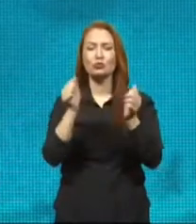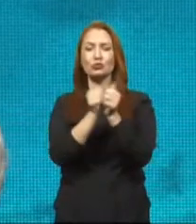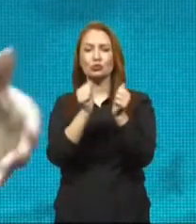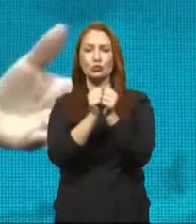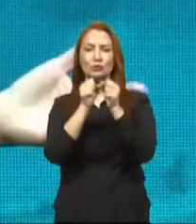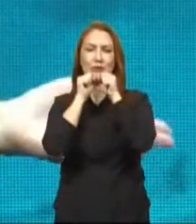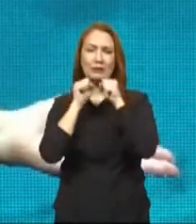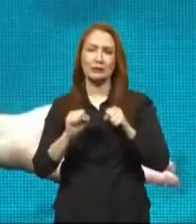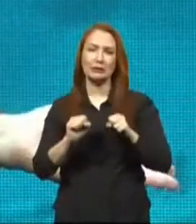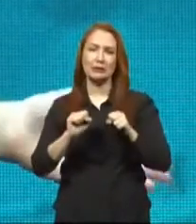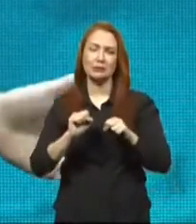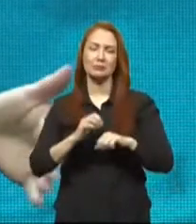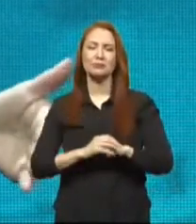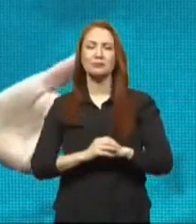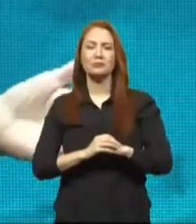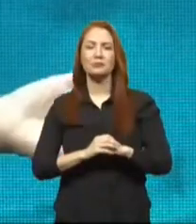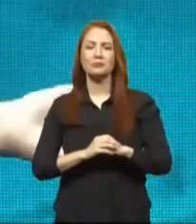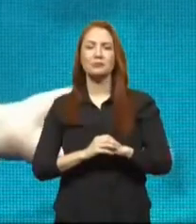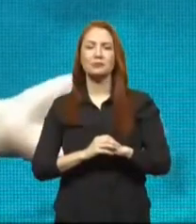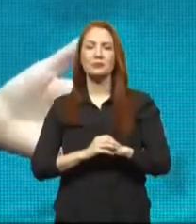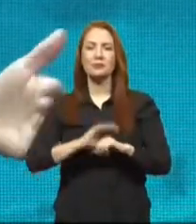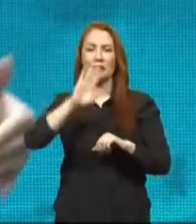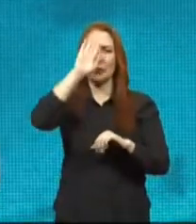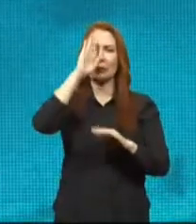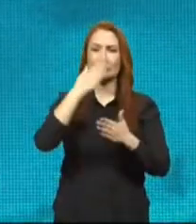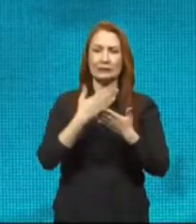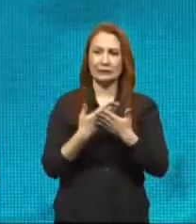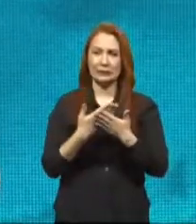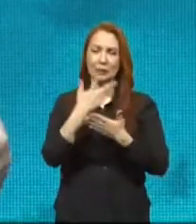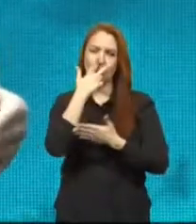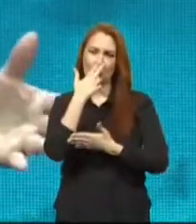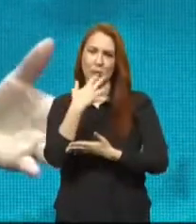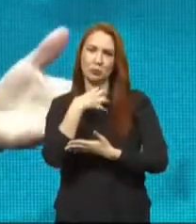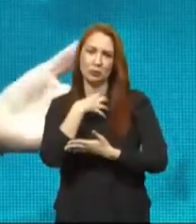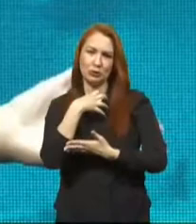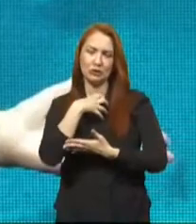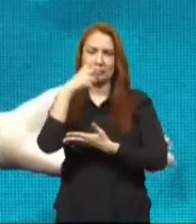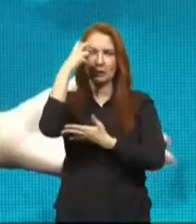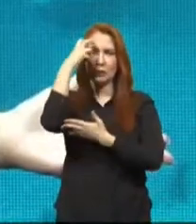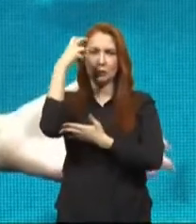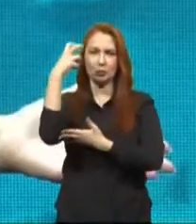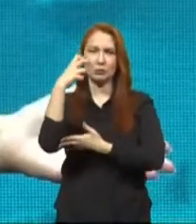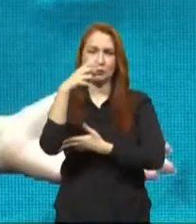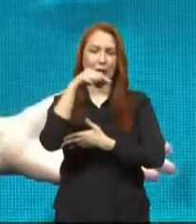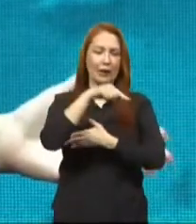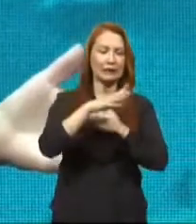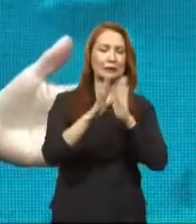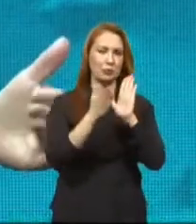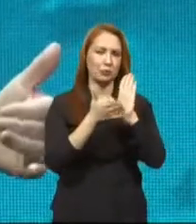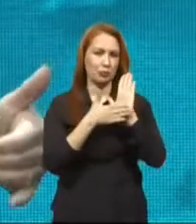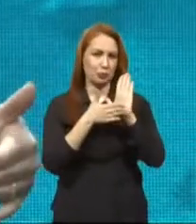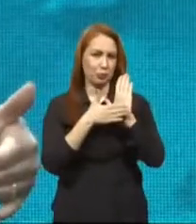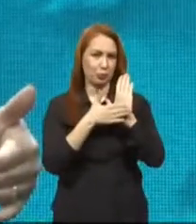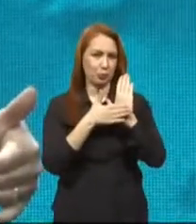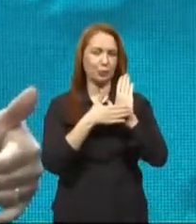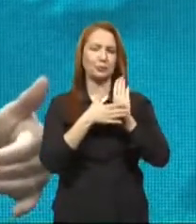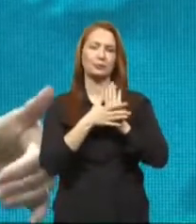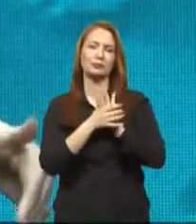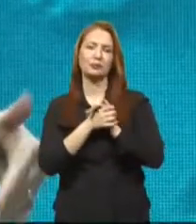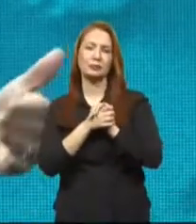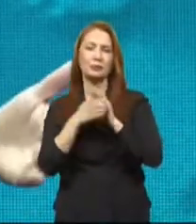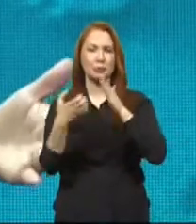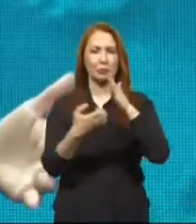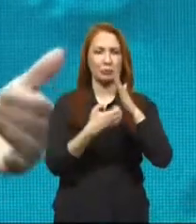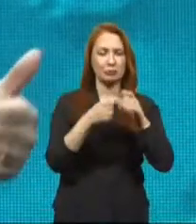Legal. Eu acredito que, da mesma forma que é a cultura, o proponente do projeto possa